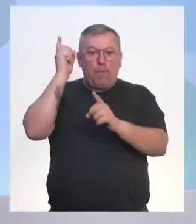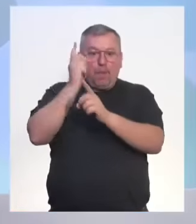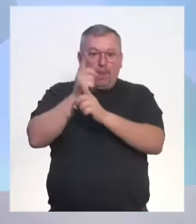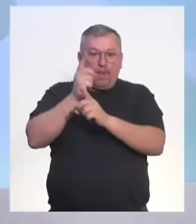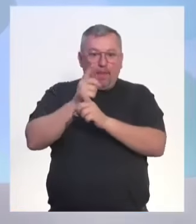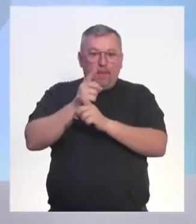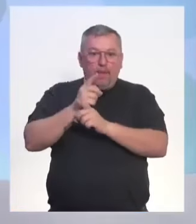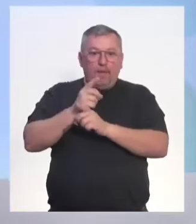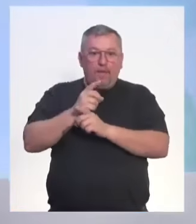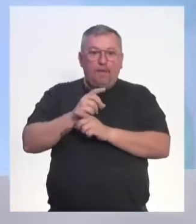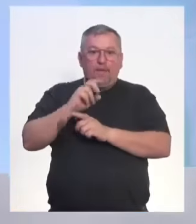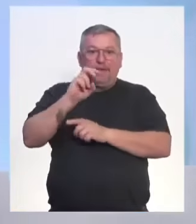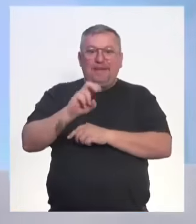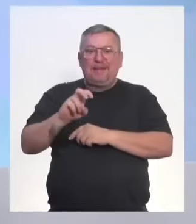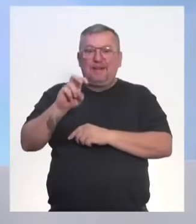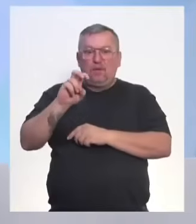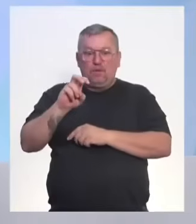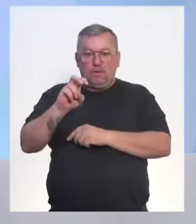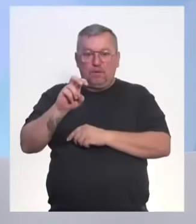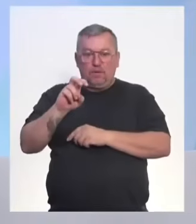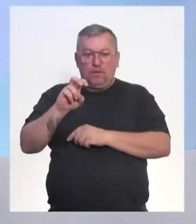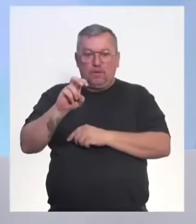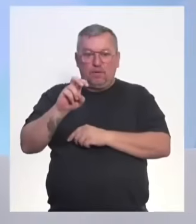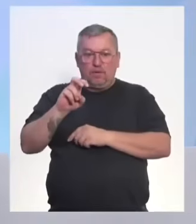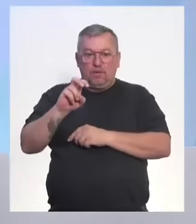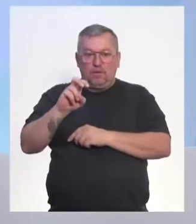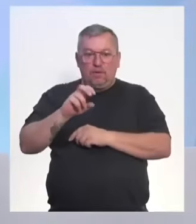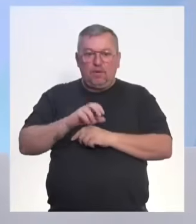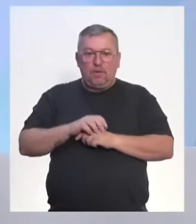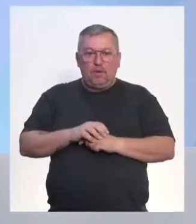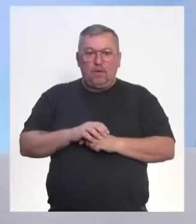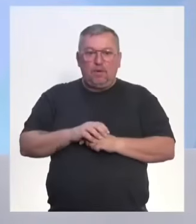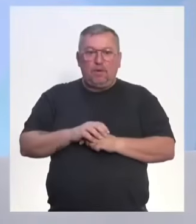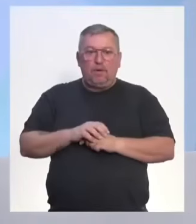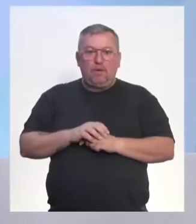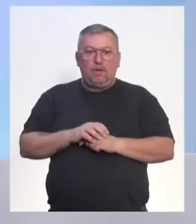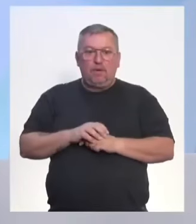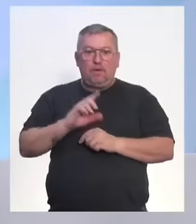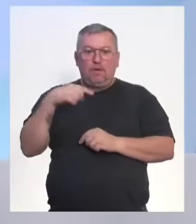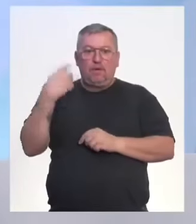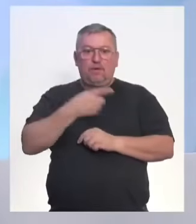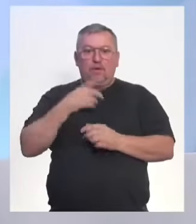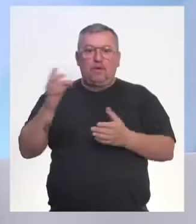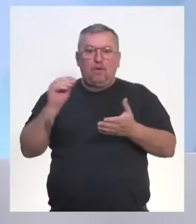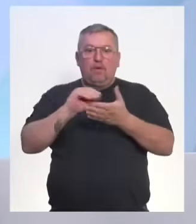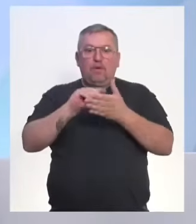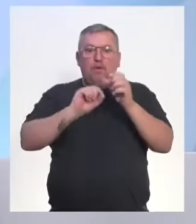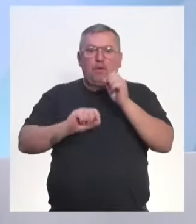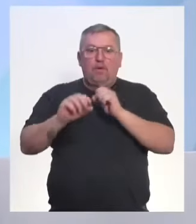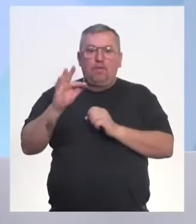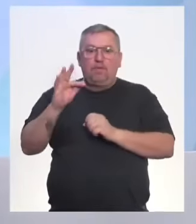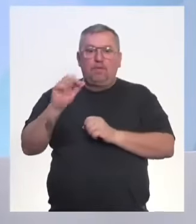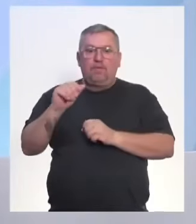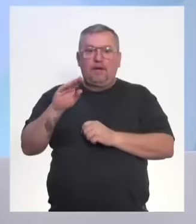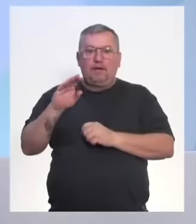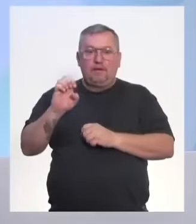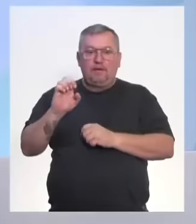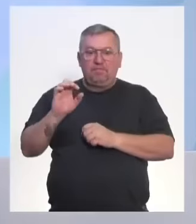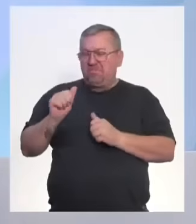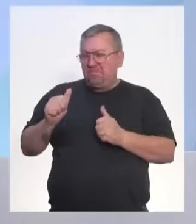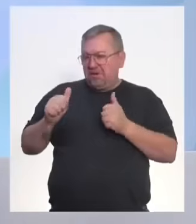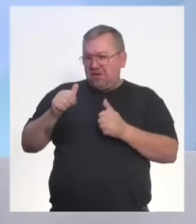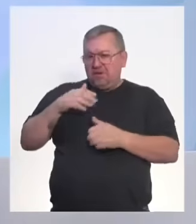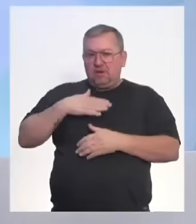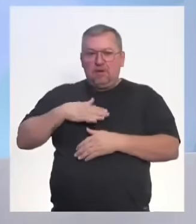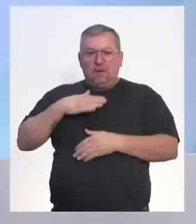esses 5, essa parte do dado aqui, essa parte no caso em amarelo, nós colocamos como face. Beleza, né?